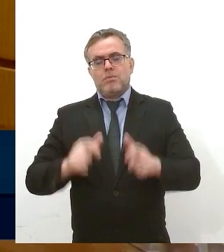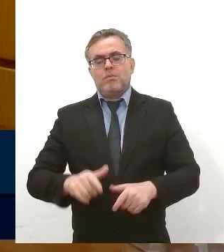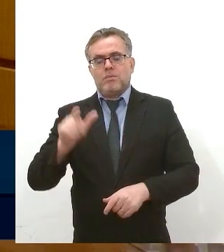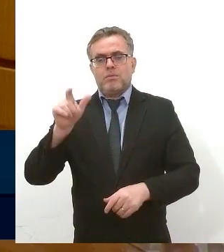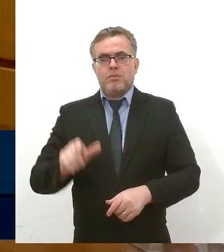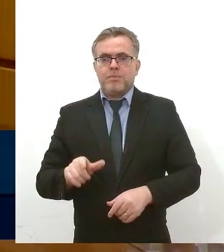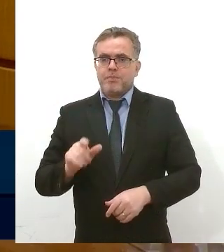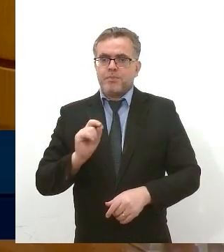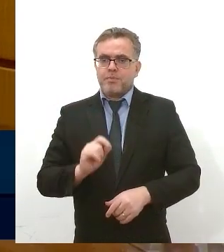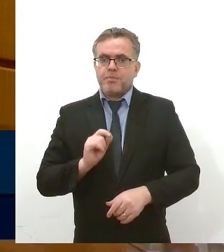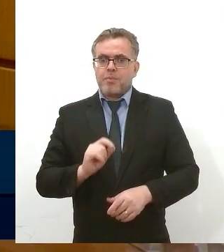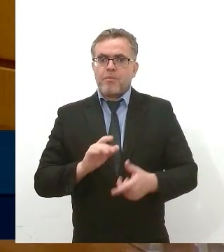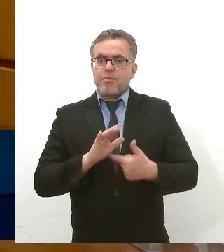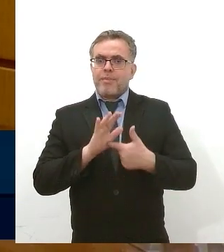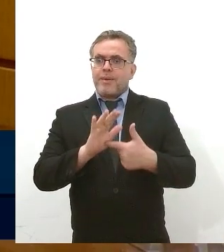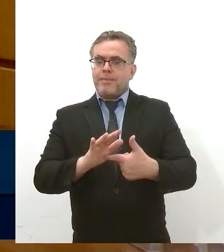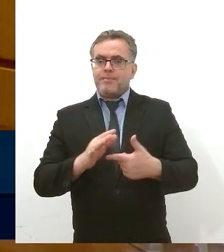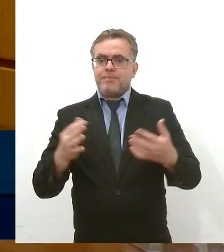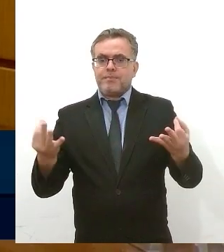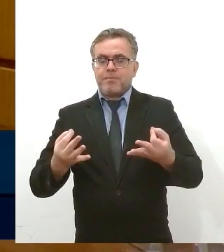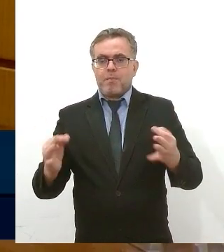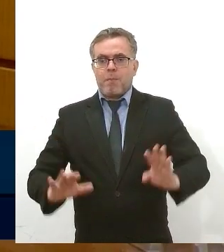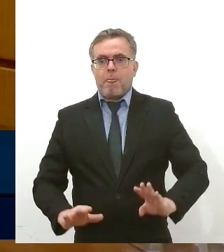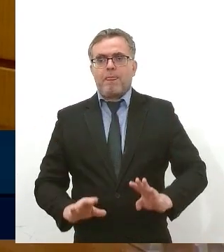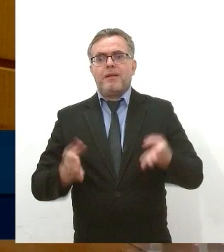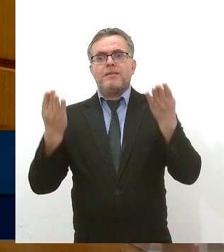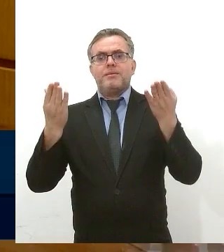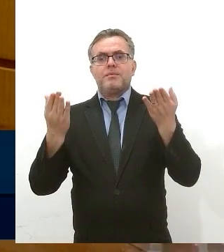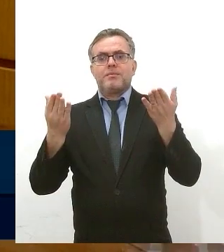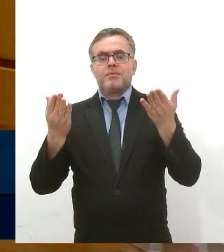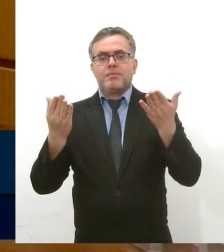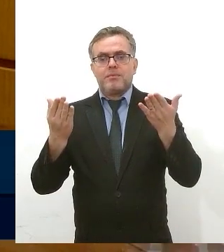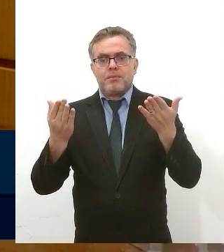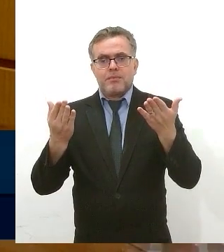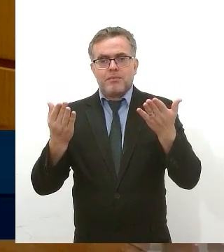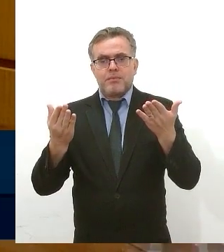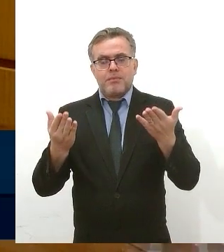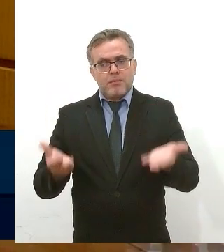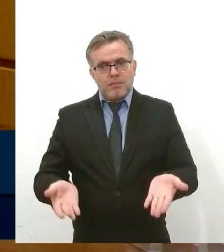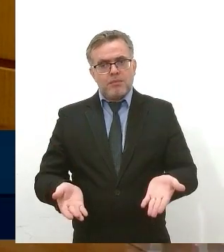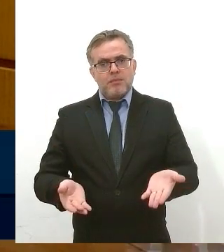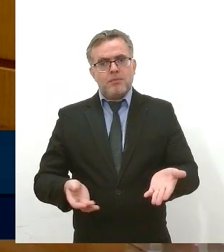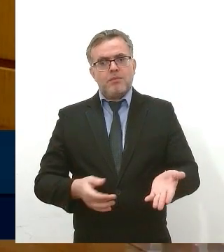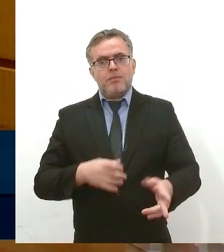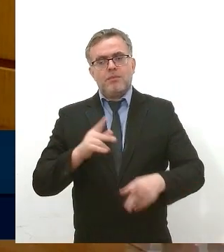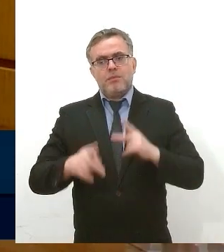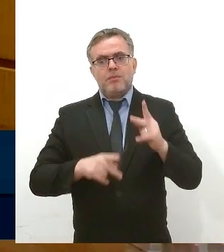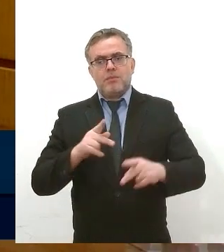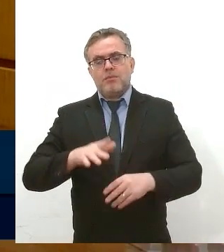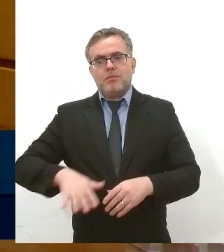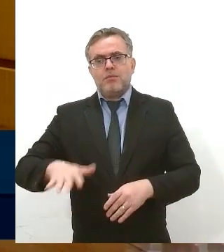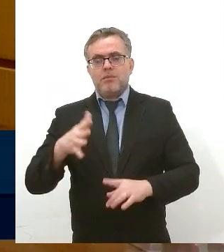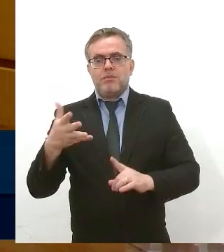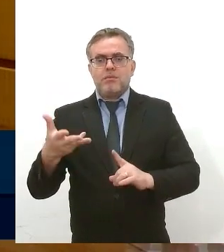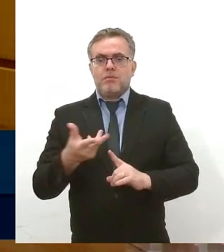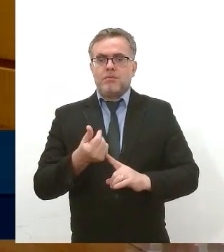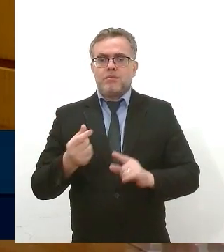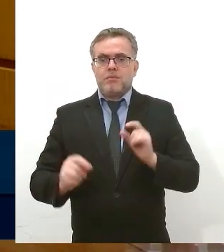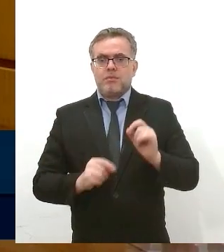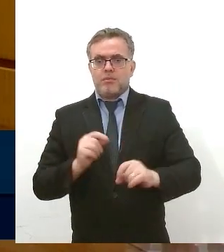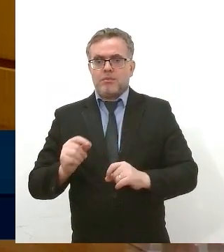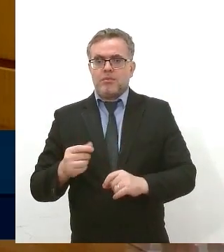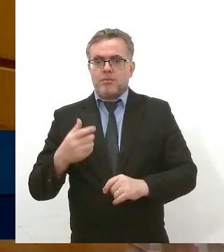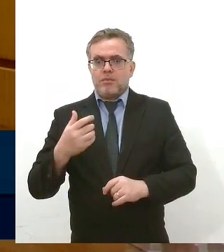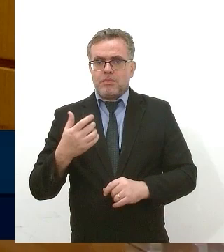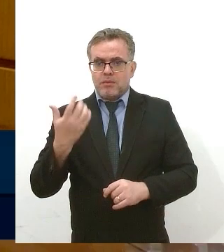grande festa de comemoração para o povo, com show artísticos de artistas